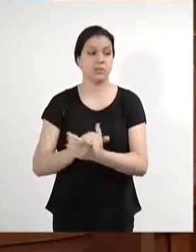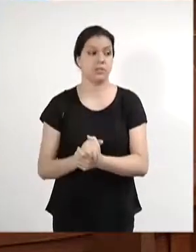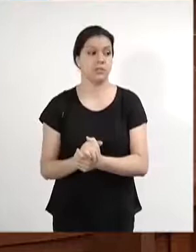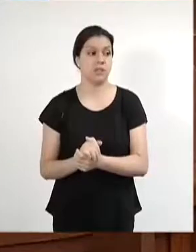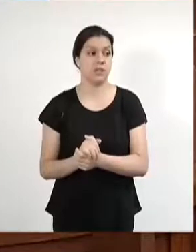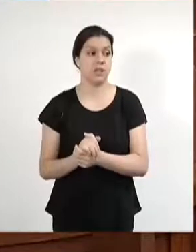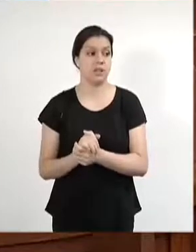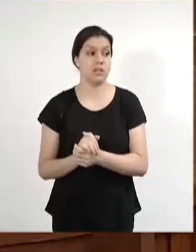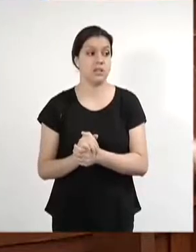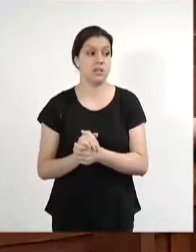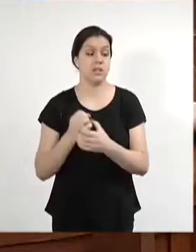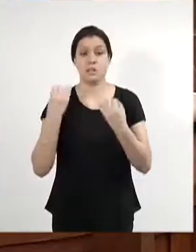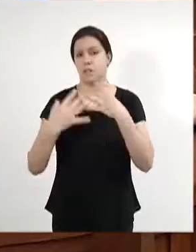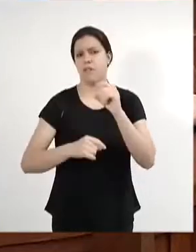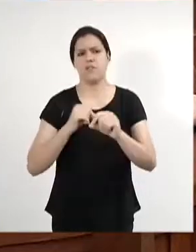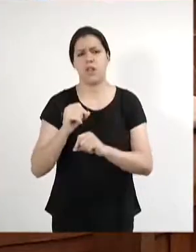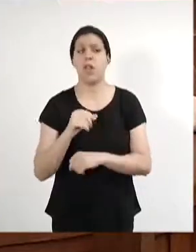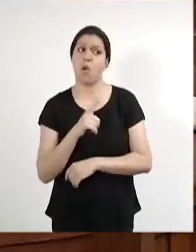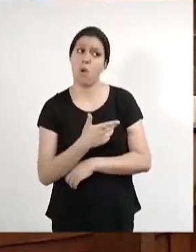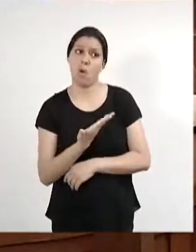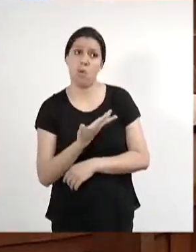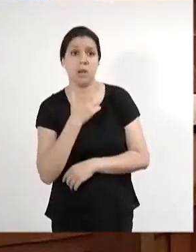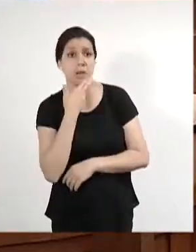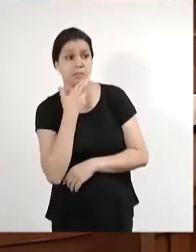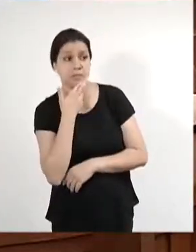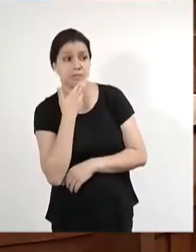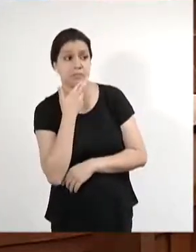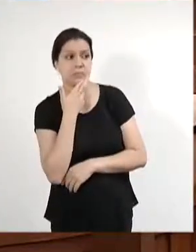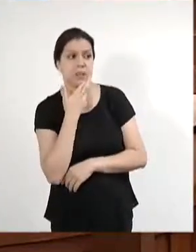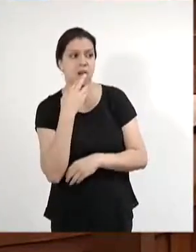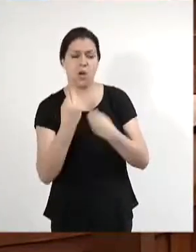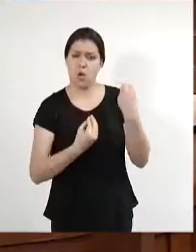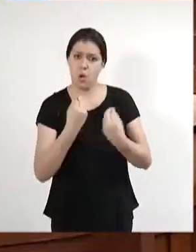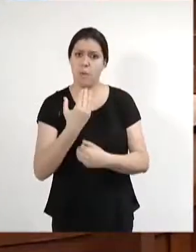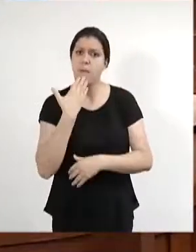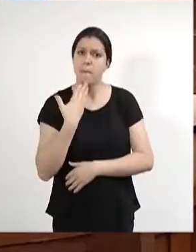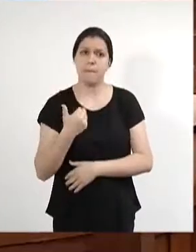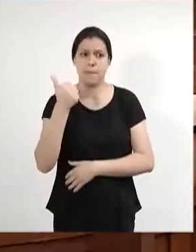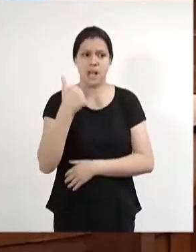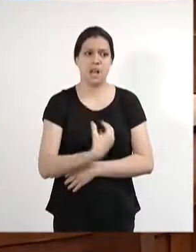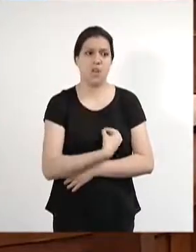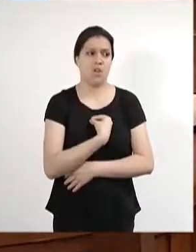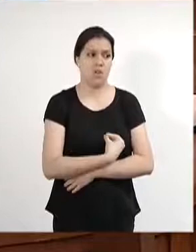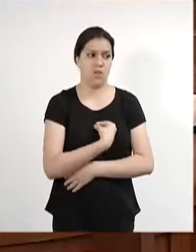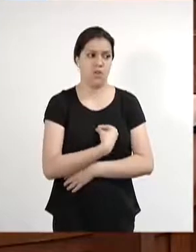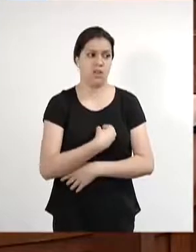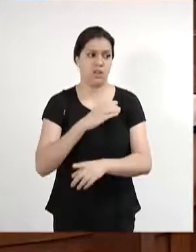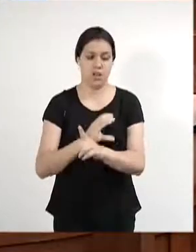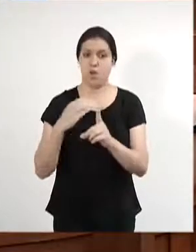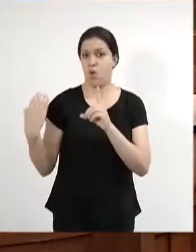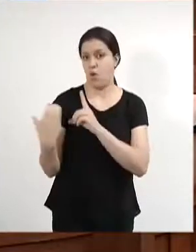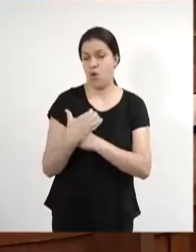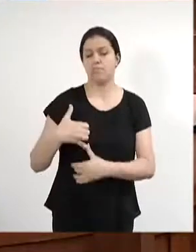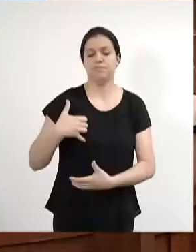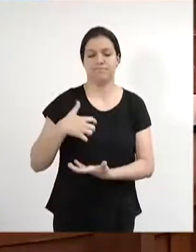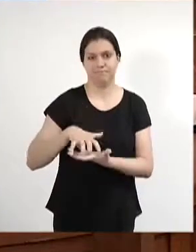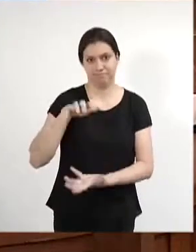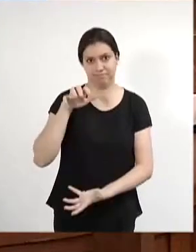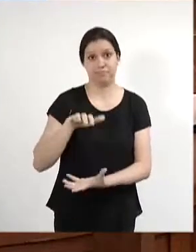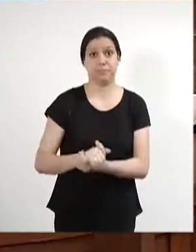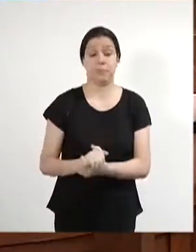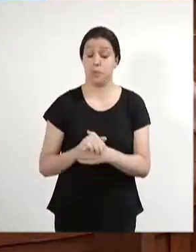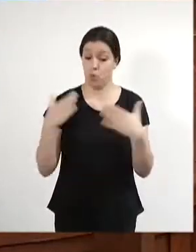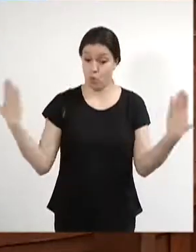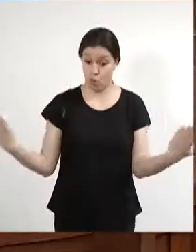ela dizia: Renato, como melhorou a vida dessa comunidade idosa.